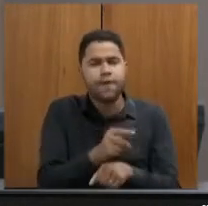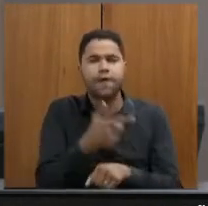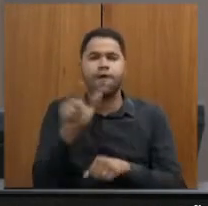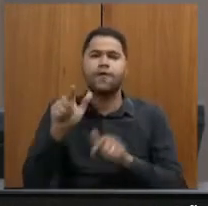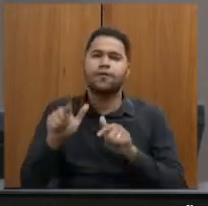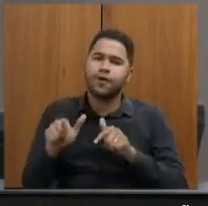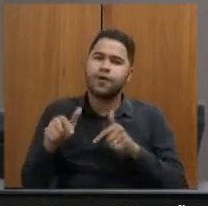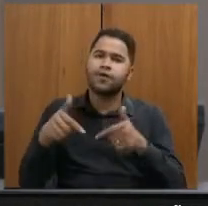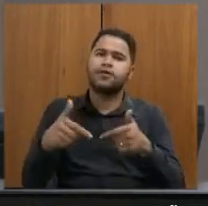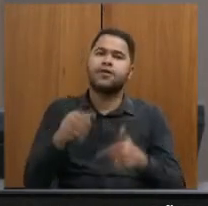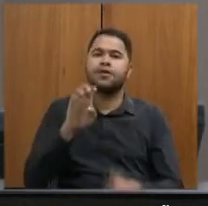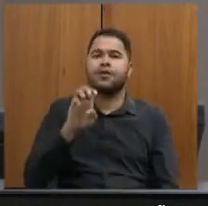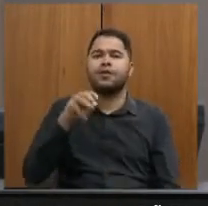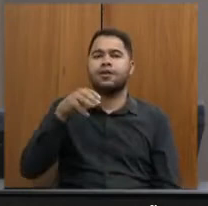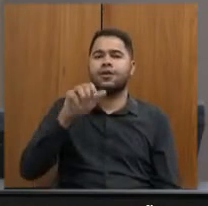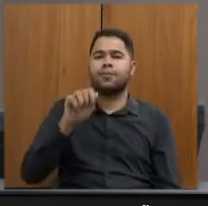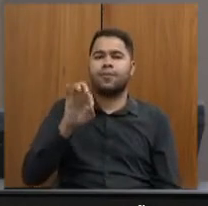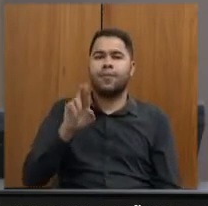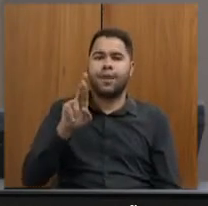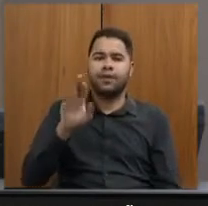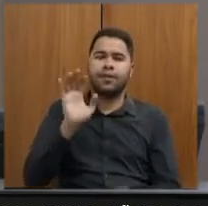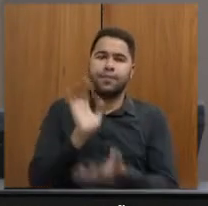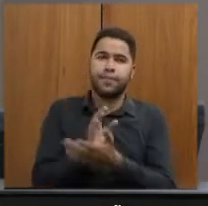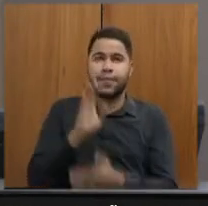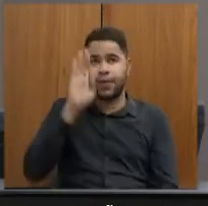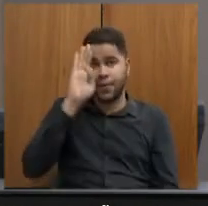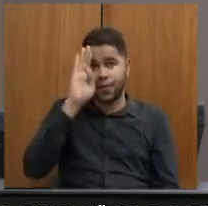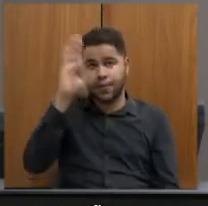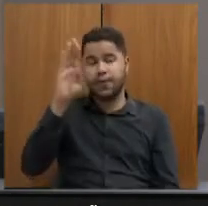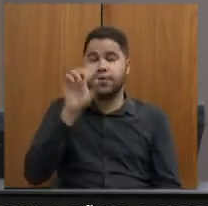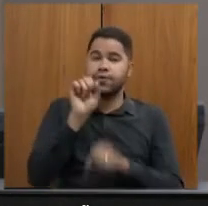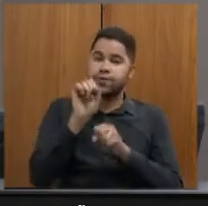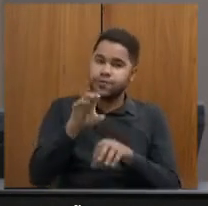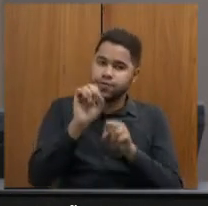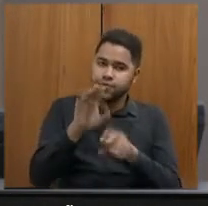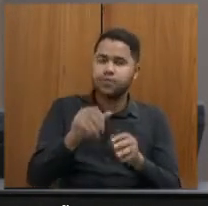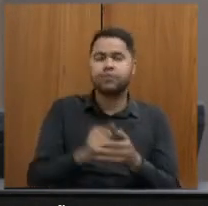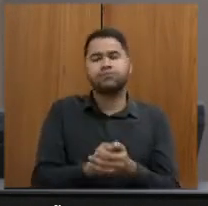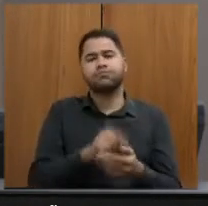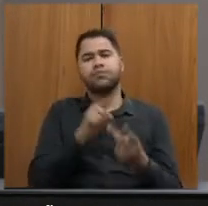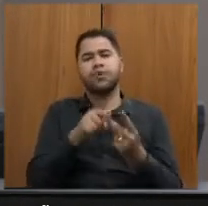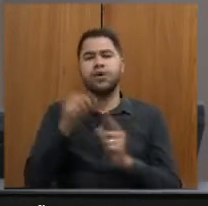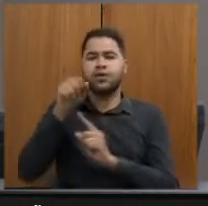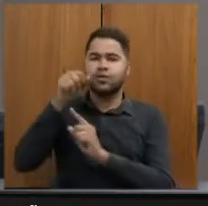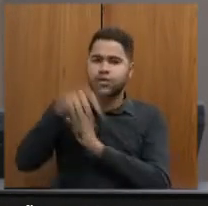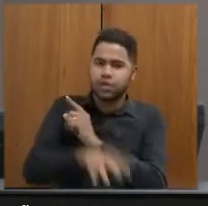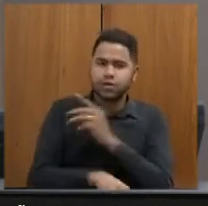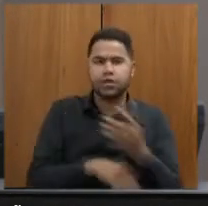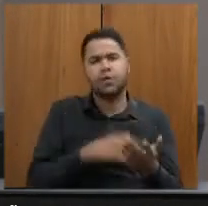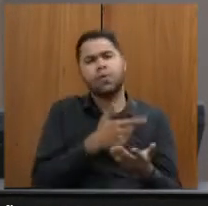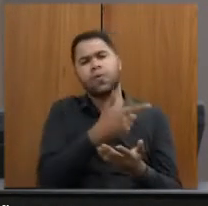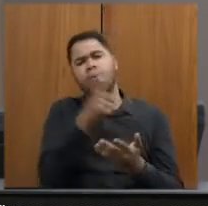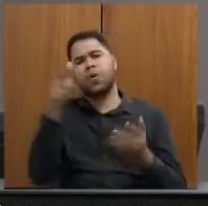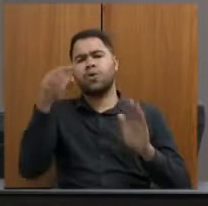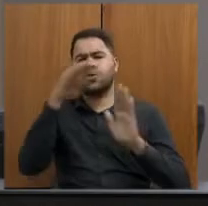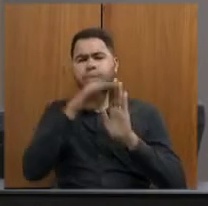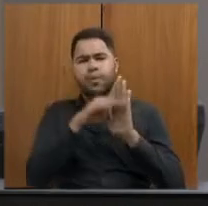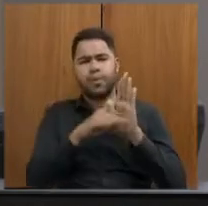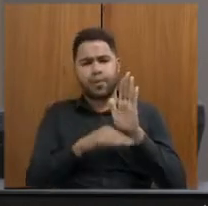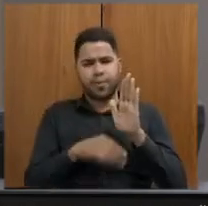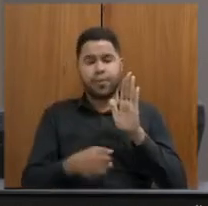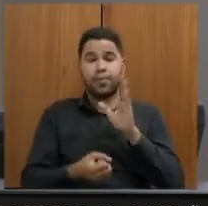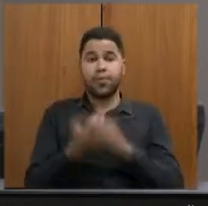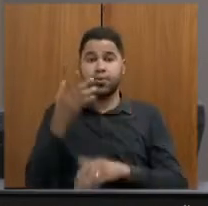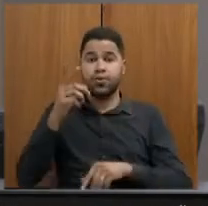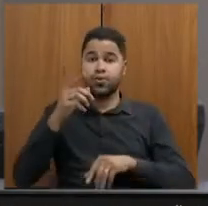ações vinculadas é a matéria né na parte principalmente de Educação de extensão e o programa sair que nós temos de